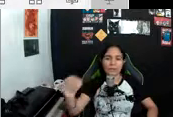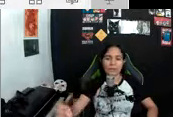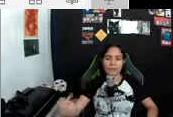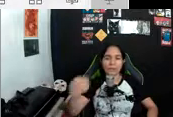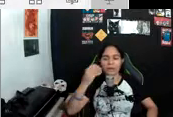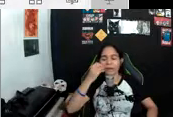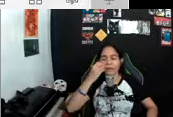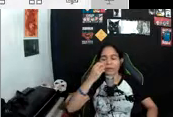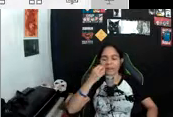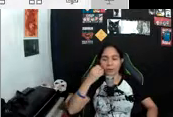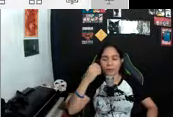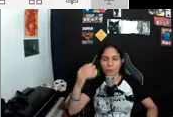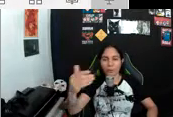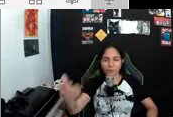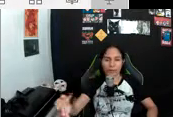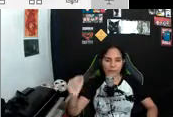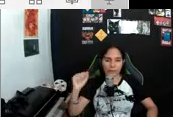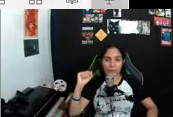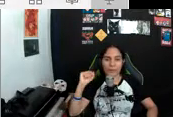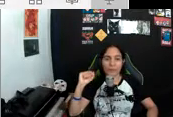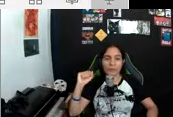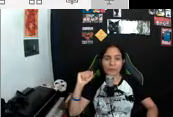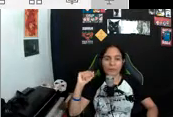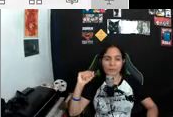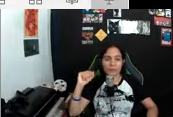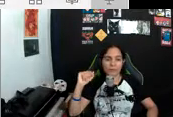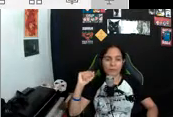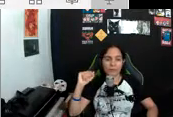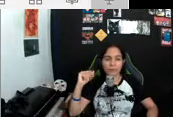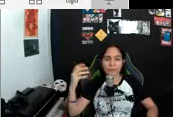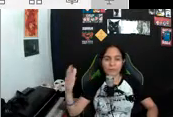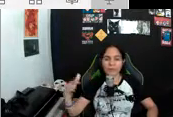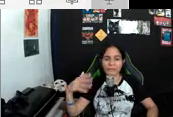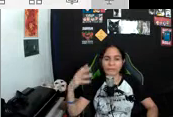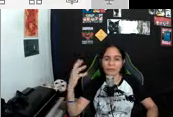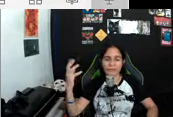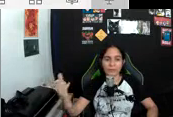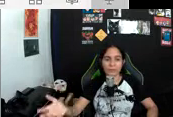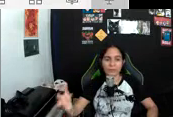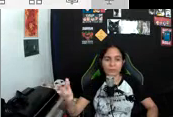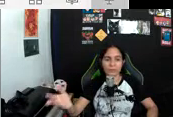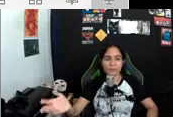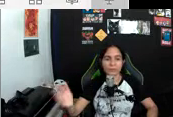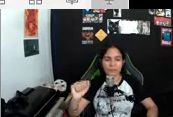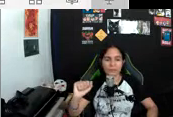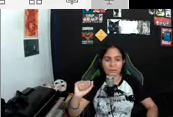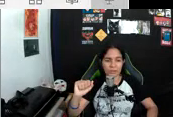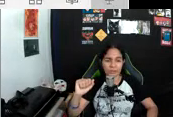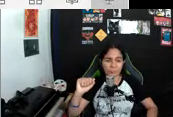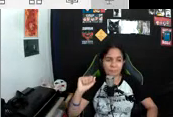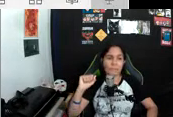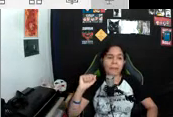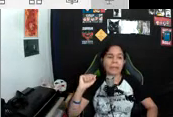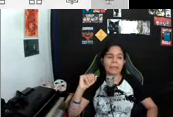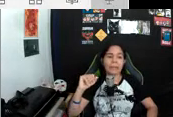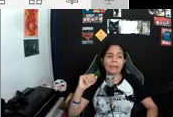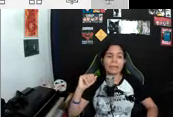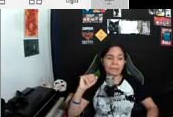vivência prática e comprovaram ali dentro de uma publicação, né, de uma construção de um trabalho